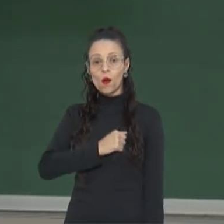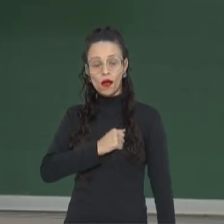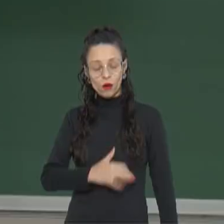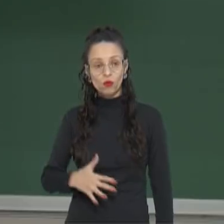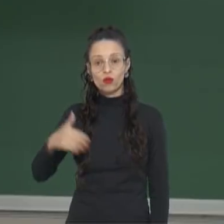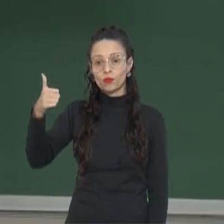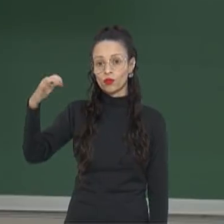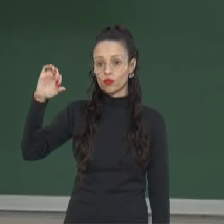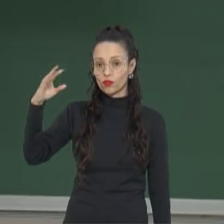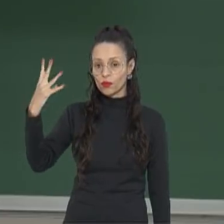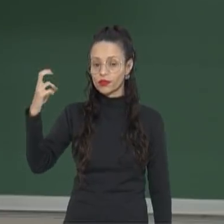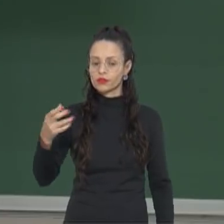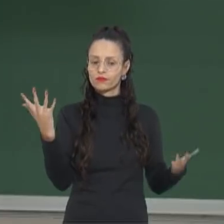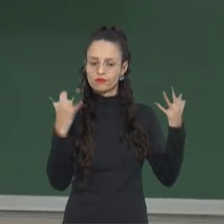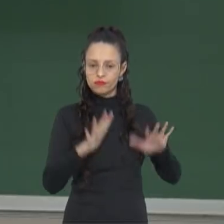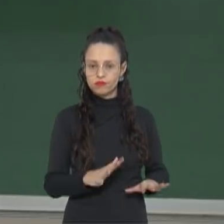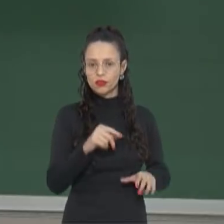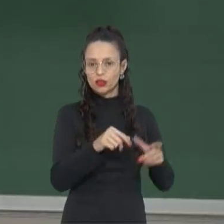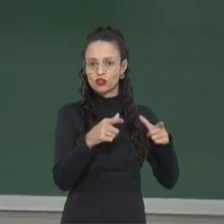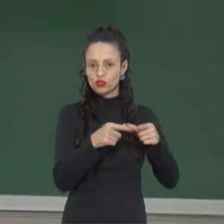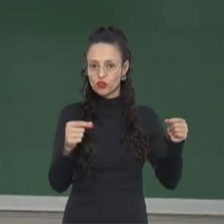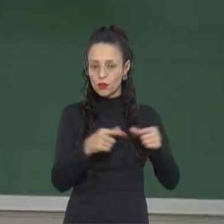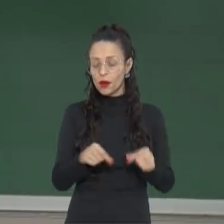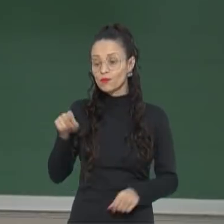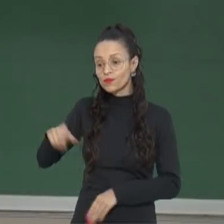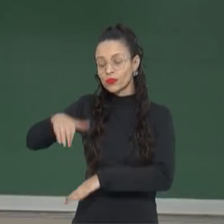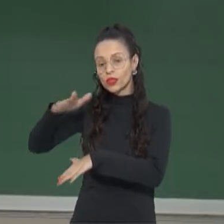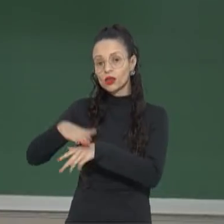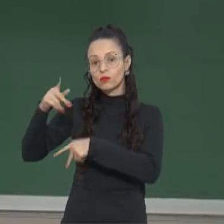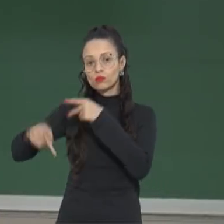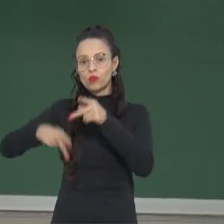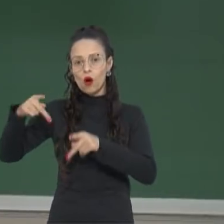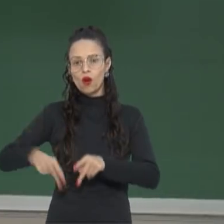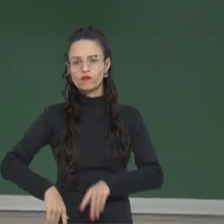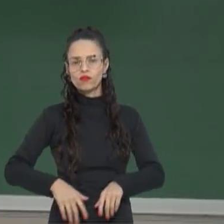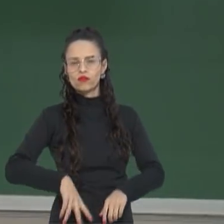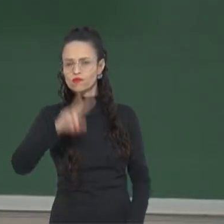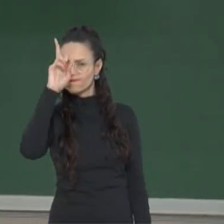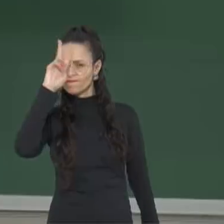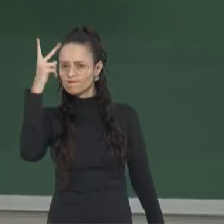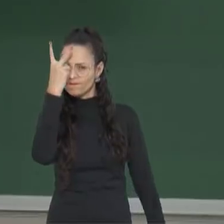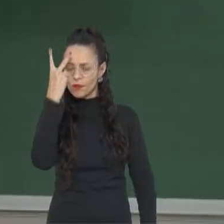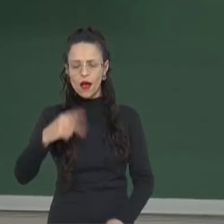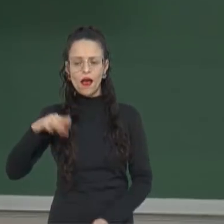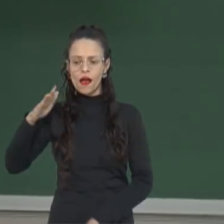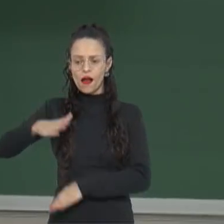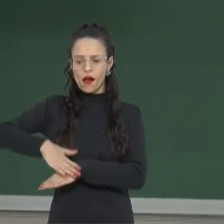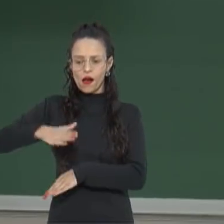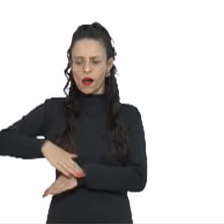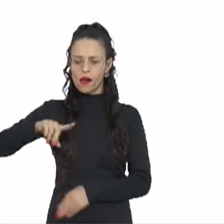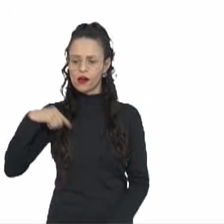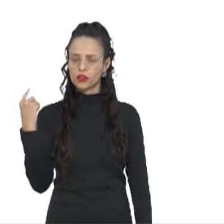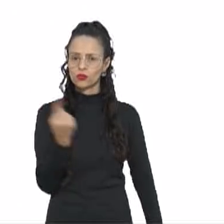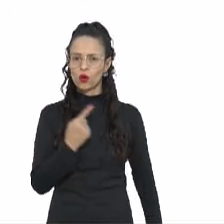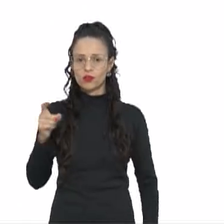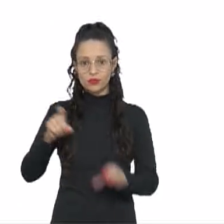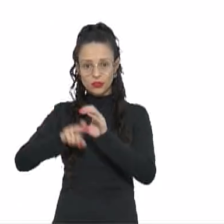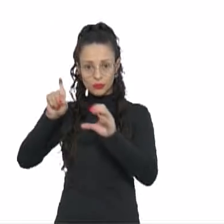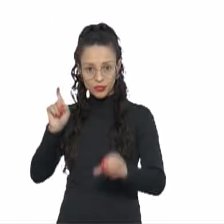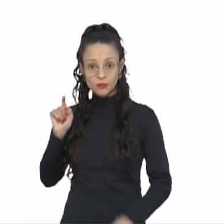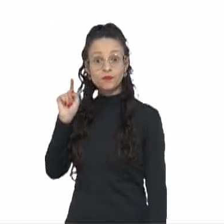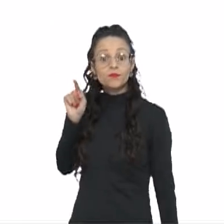lembrado? Rebeldes proclamaram a independência da região. A França, que